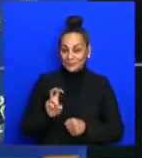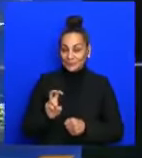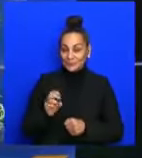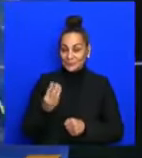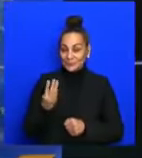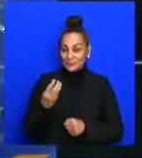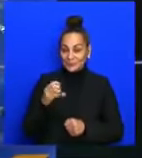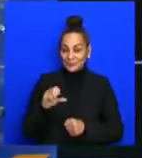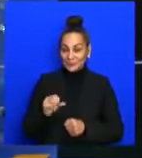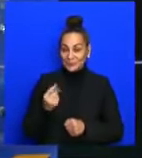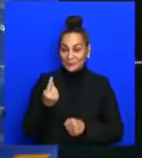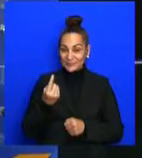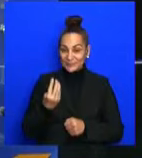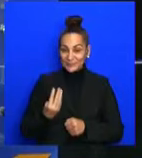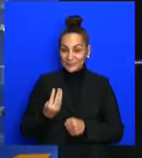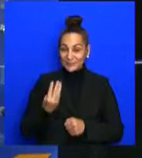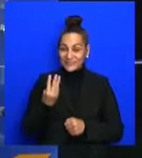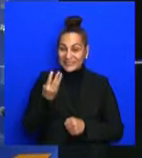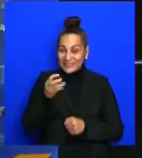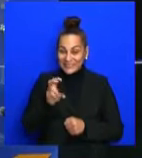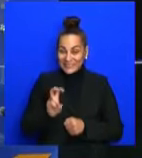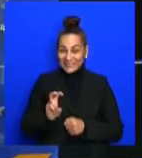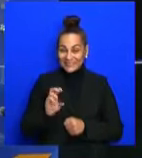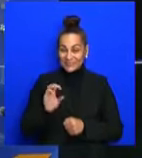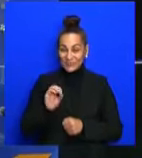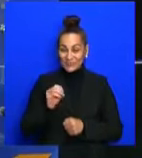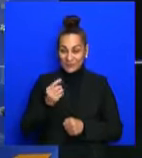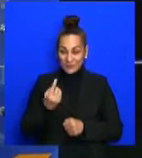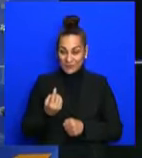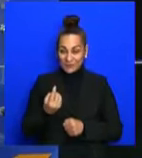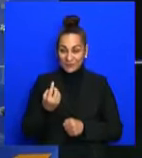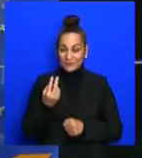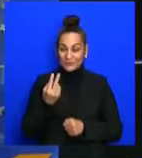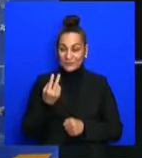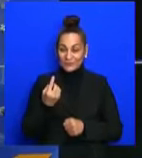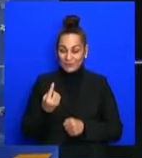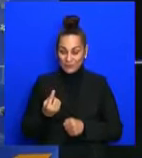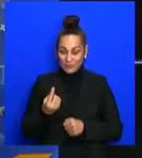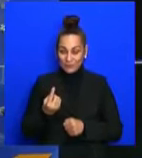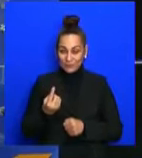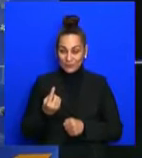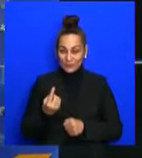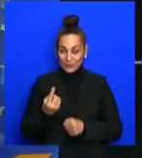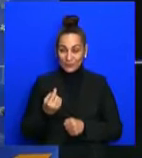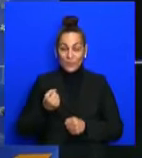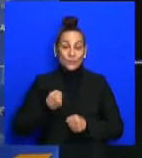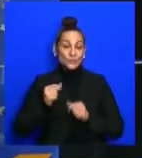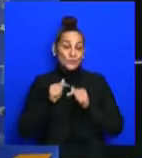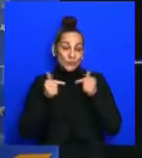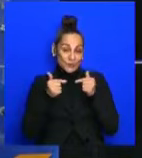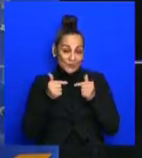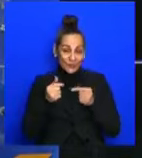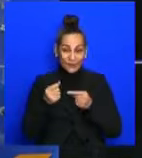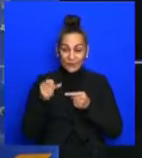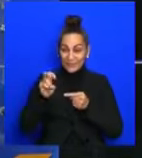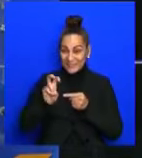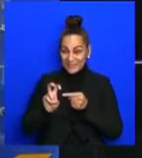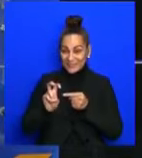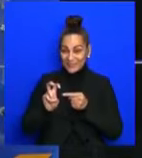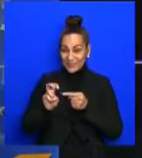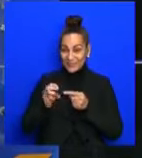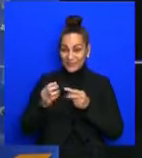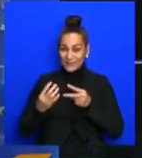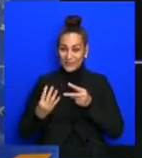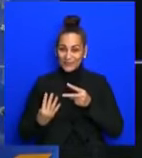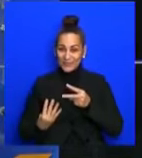25, 39, 13, 35, 01 e 21. E os trevos, 5